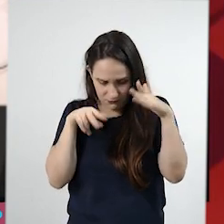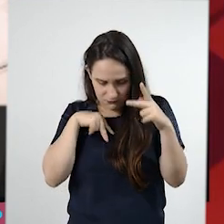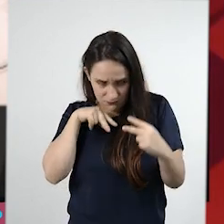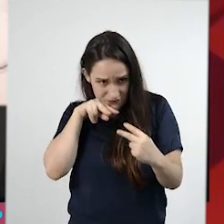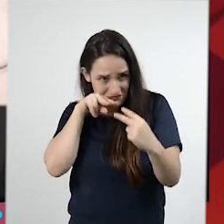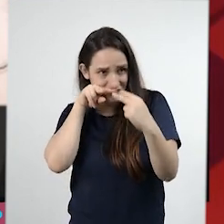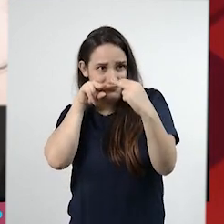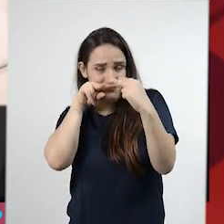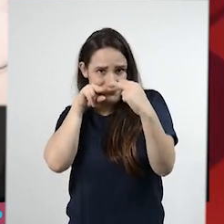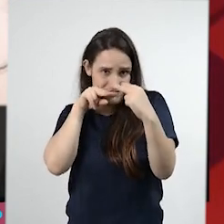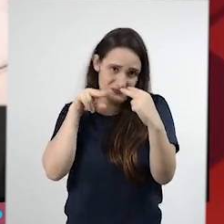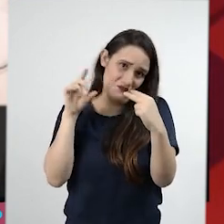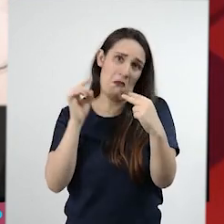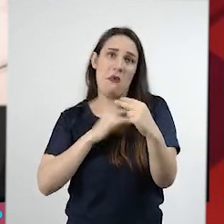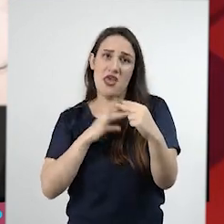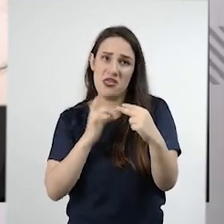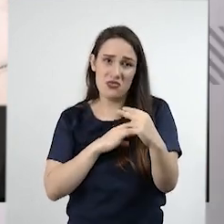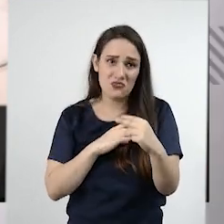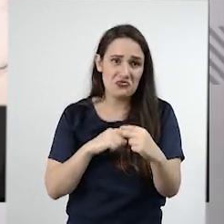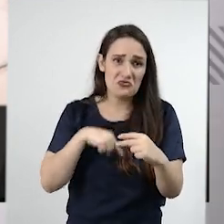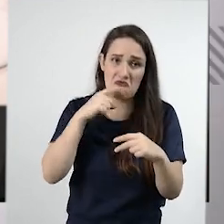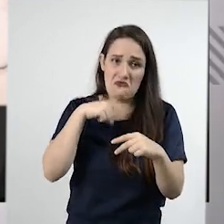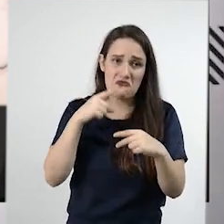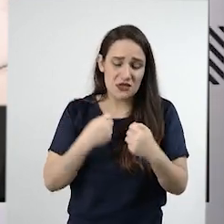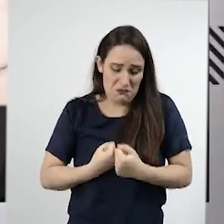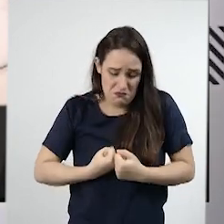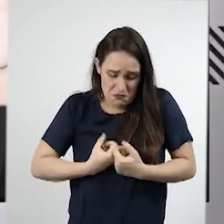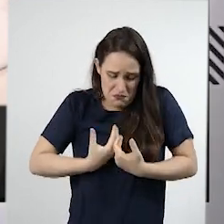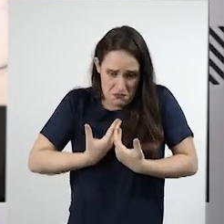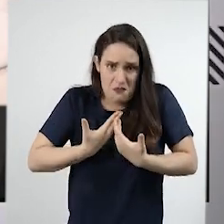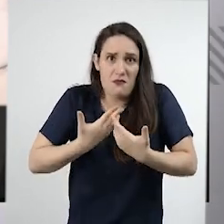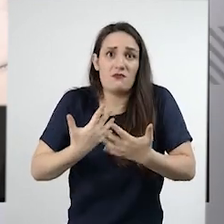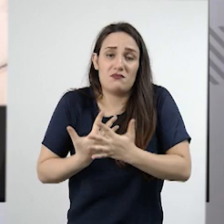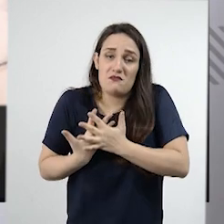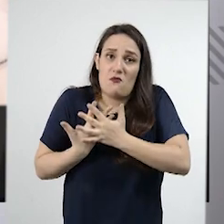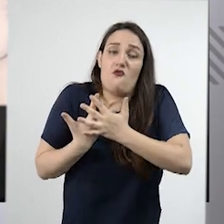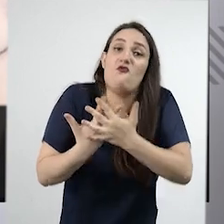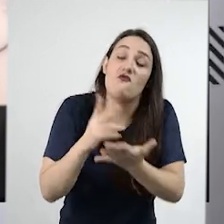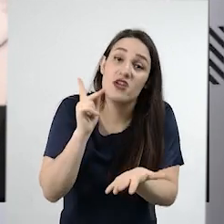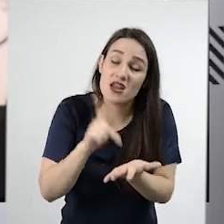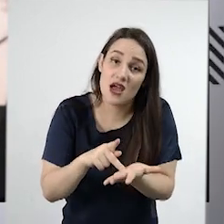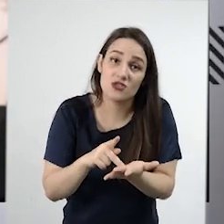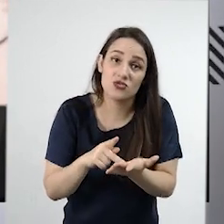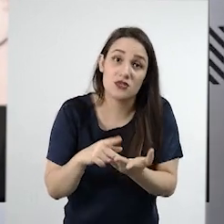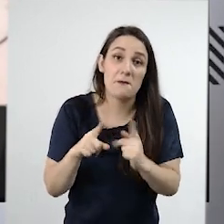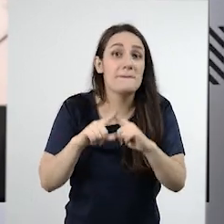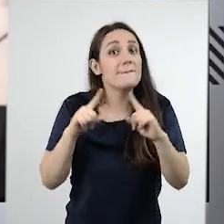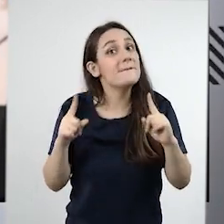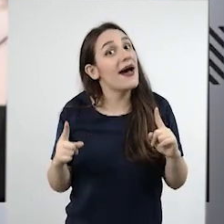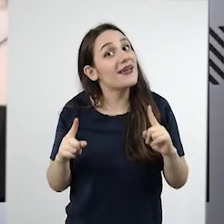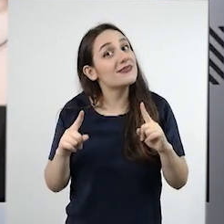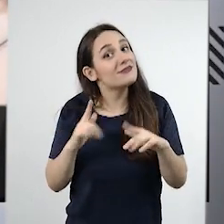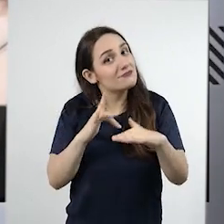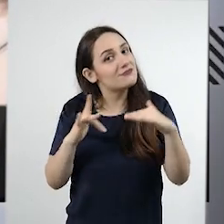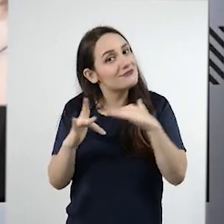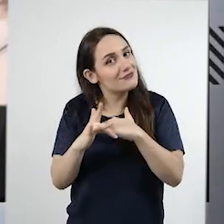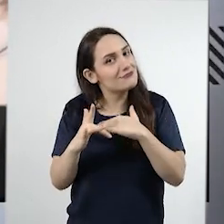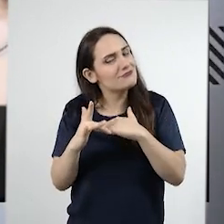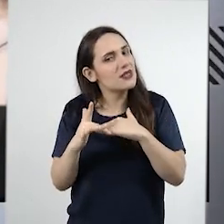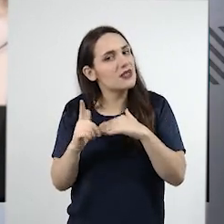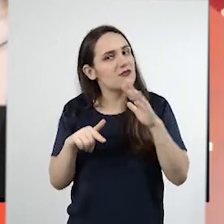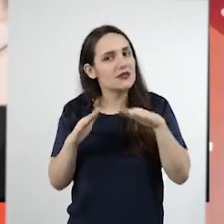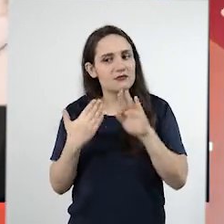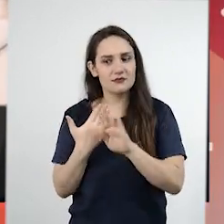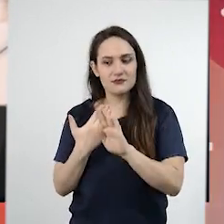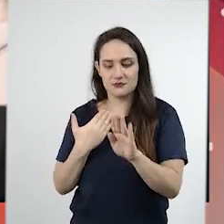tete-a-tete com outra pessoa, não consegue se expressar e mostrar aquilo que ela é. E, de certa forma, a rede social, essa distância, né? A gente pode dizer